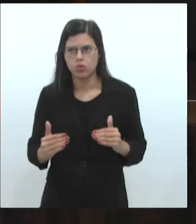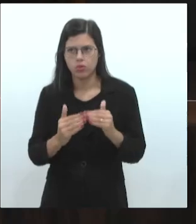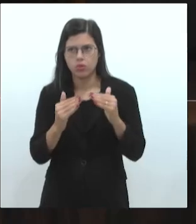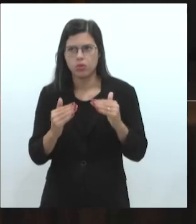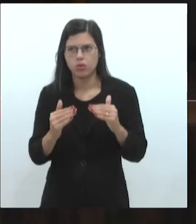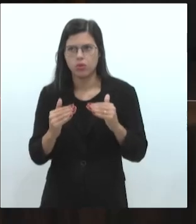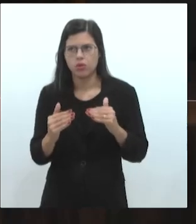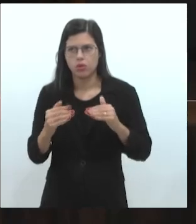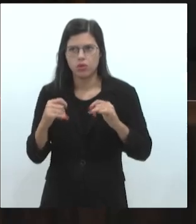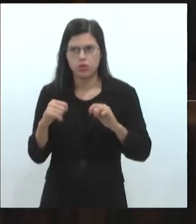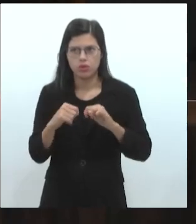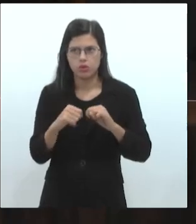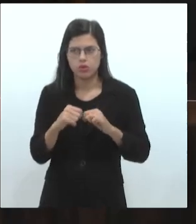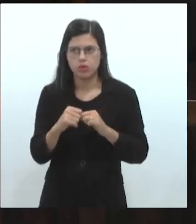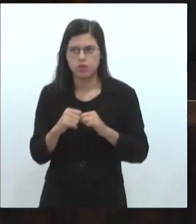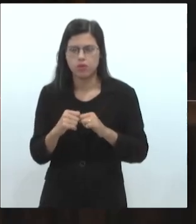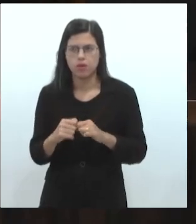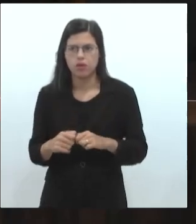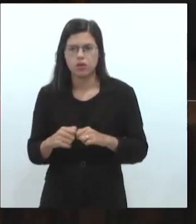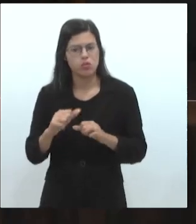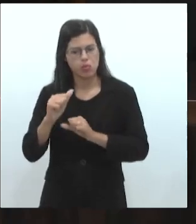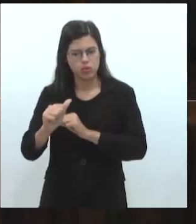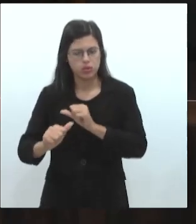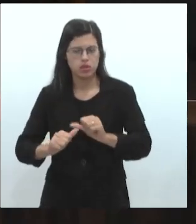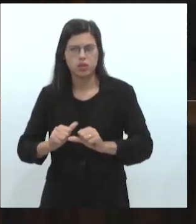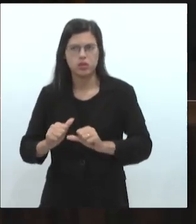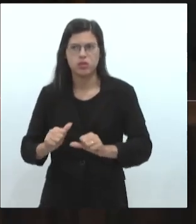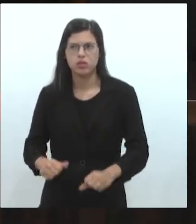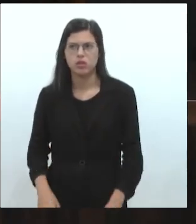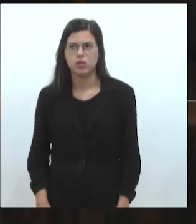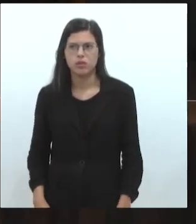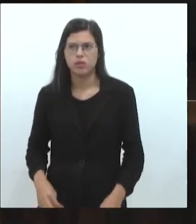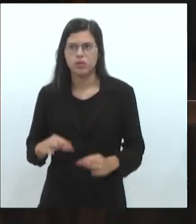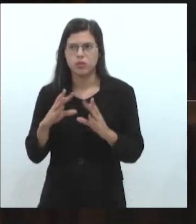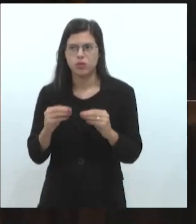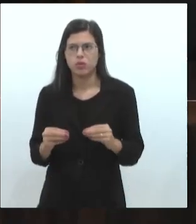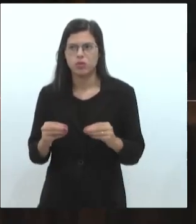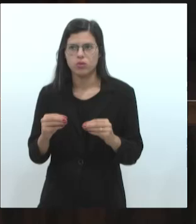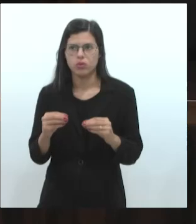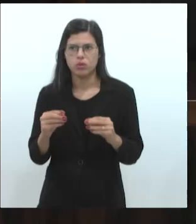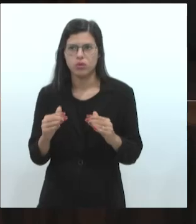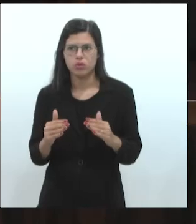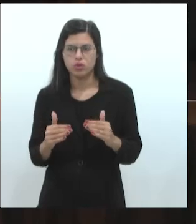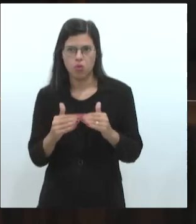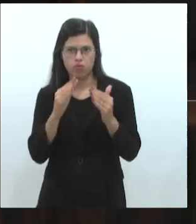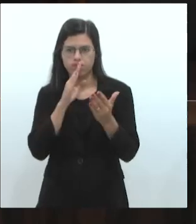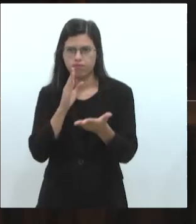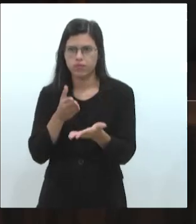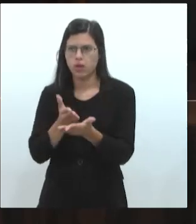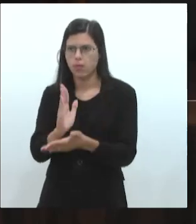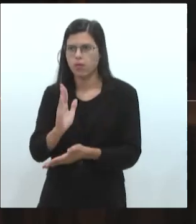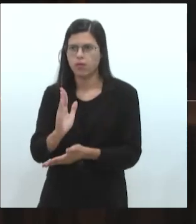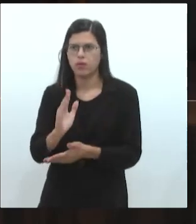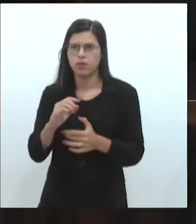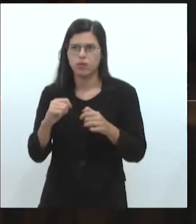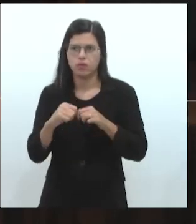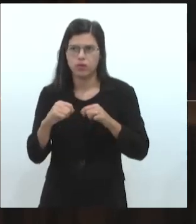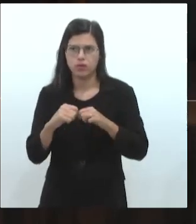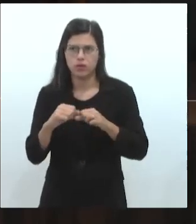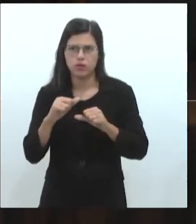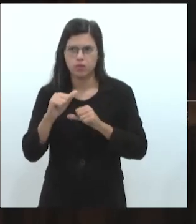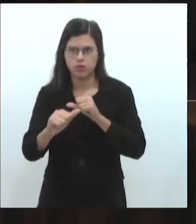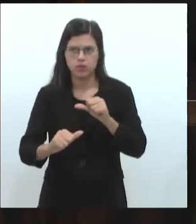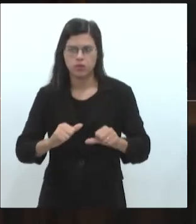faz inversão de pauta. Todos que aprovam permaneçam como estão. Aprovados, faremos a inversão de pauta para dar